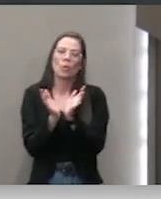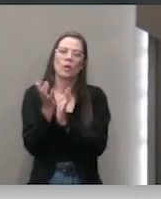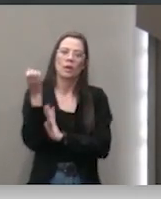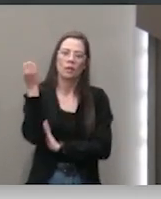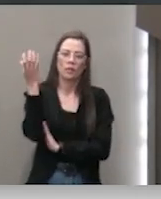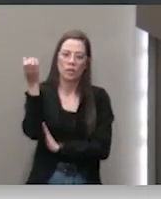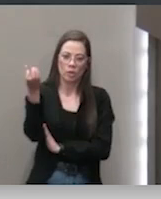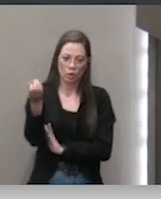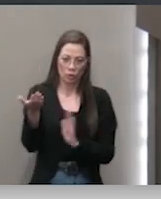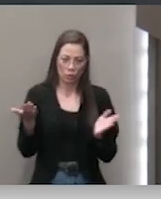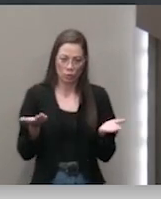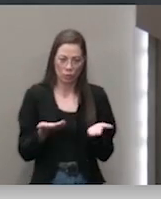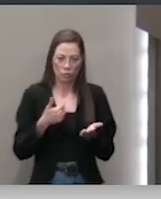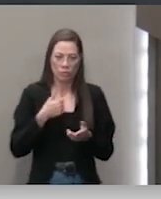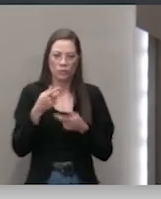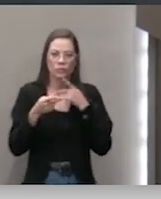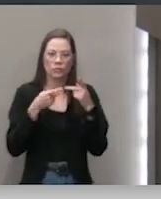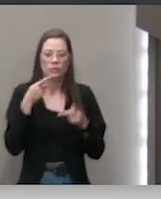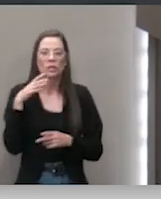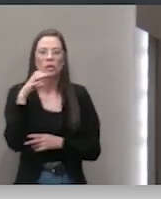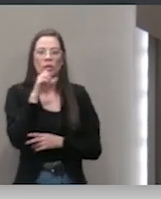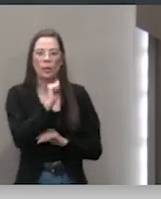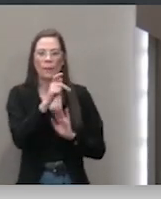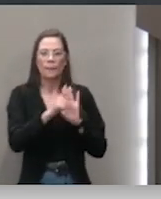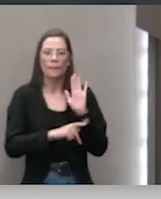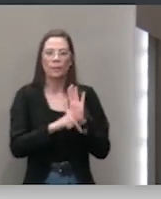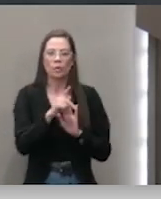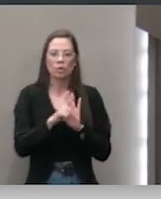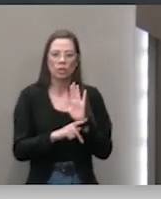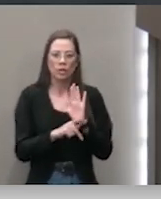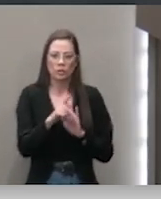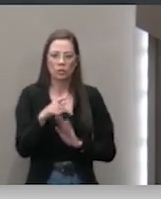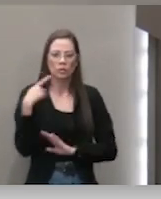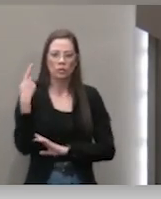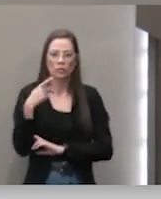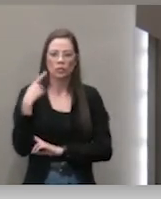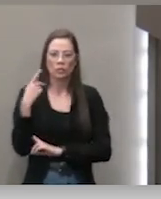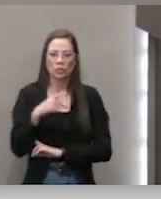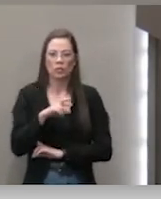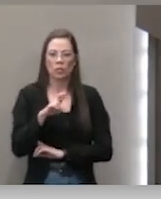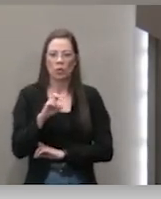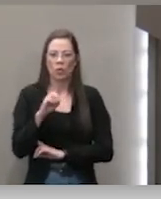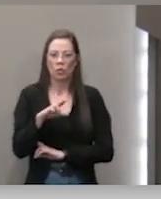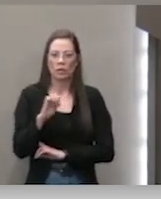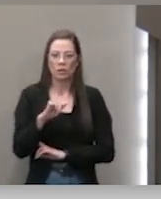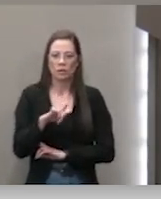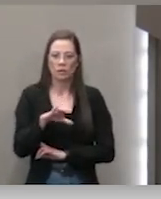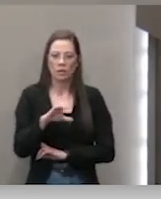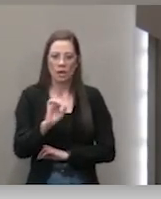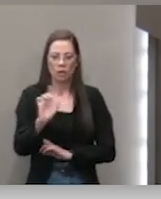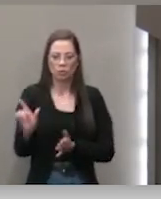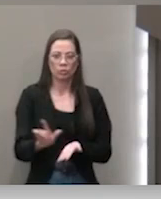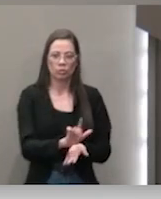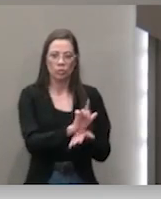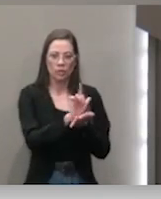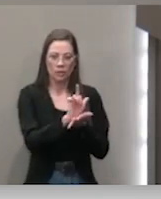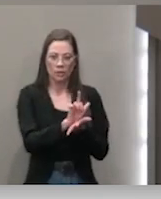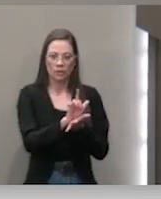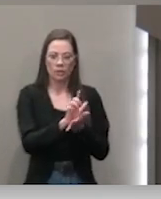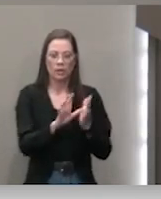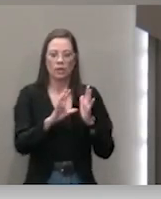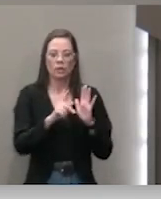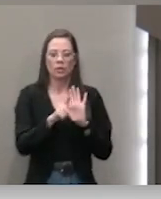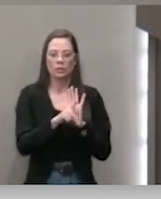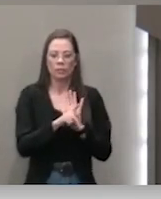hoje. Vou falar rapidamente aqui sobre o projeto do vereador Ronaldo Rosa, nosso líder da bancada do PSD que está em